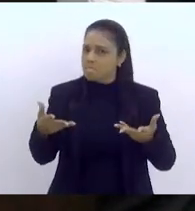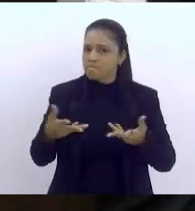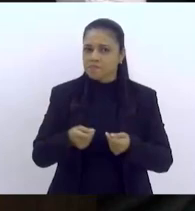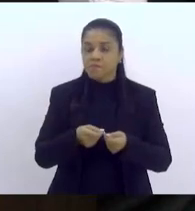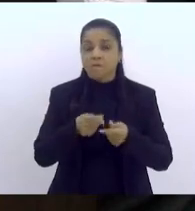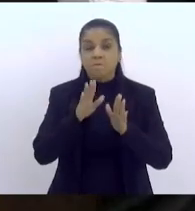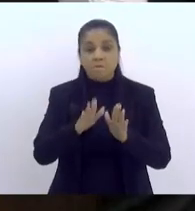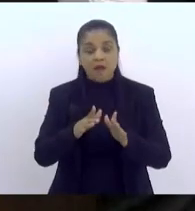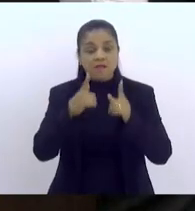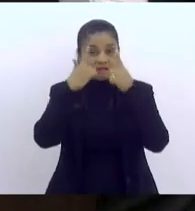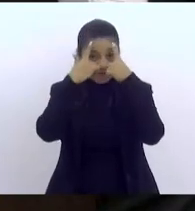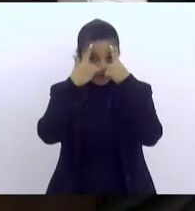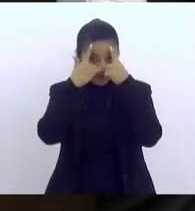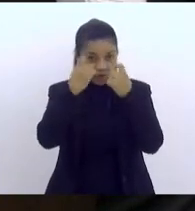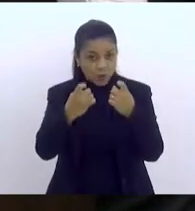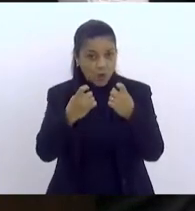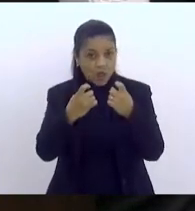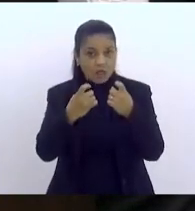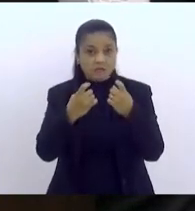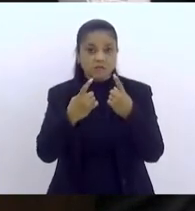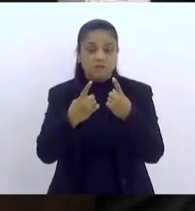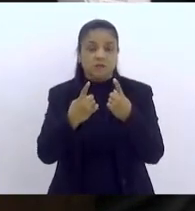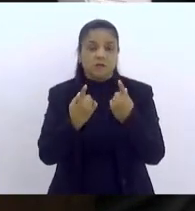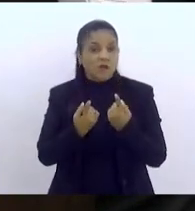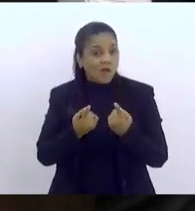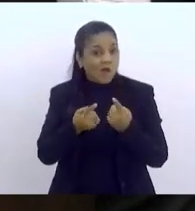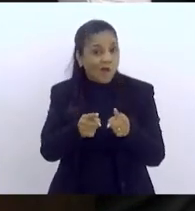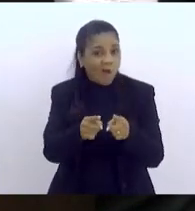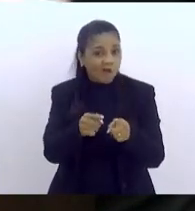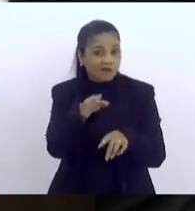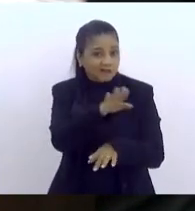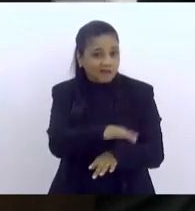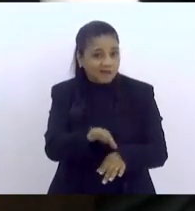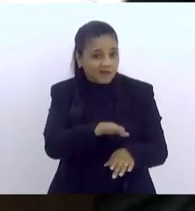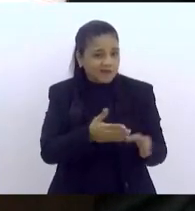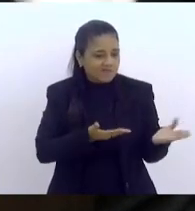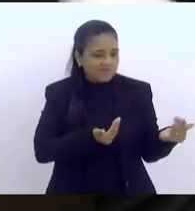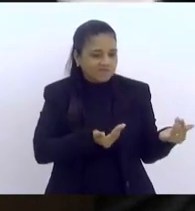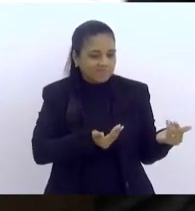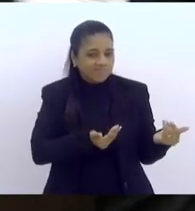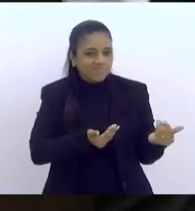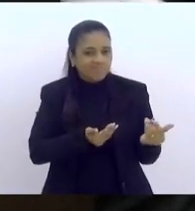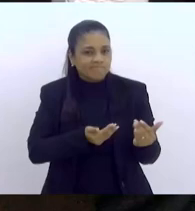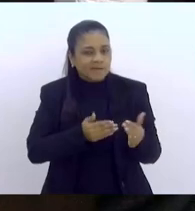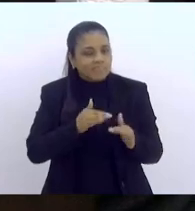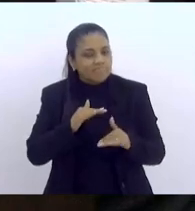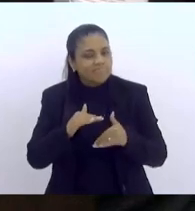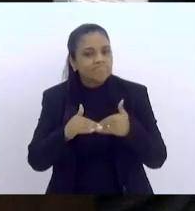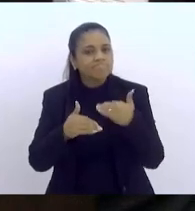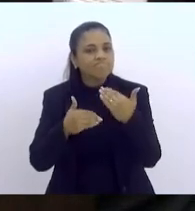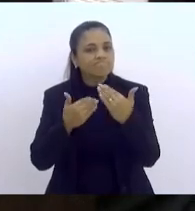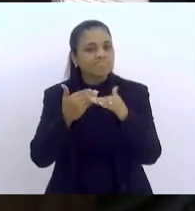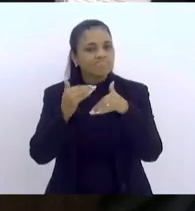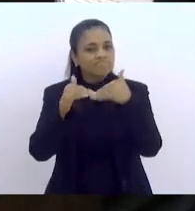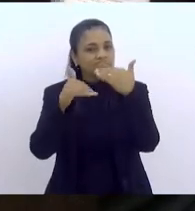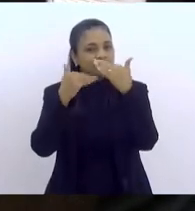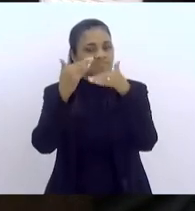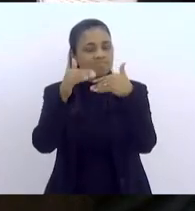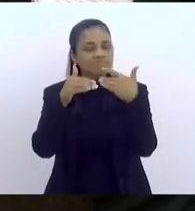as violências, elas vão se sofisticando. A forma em que